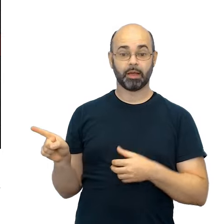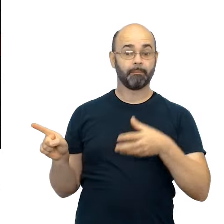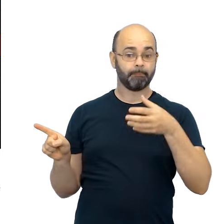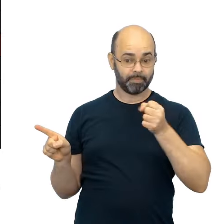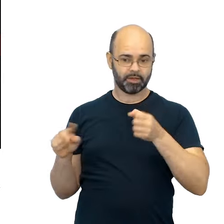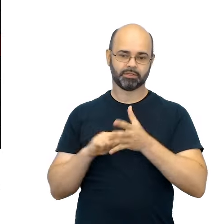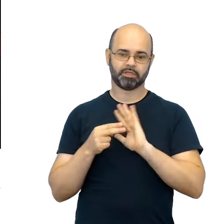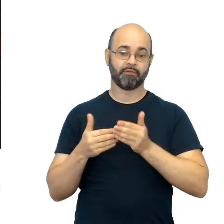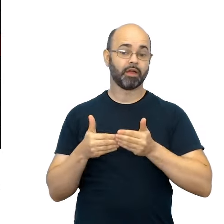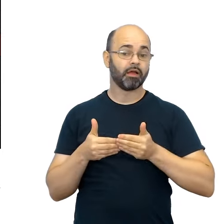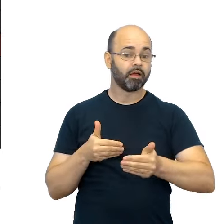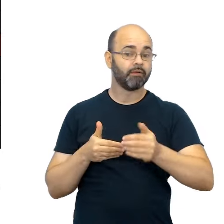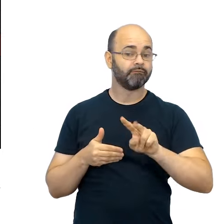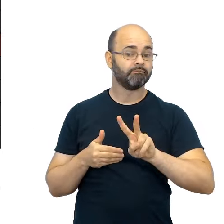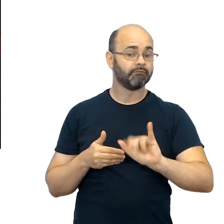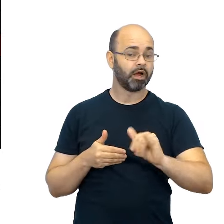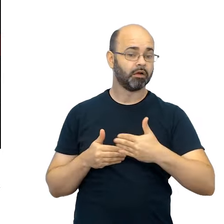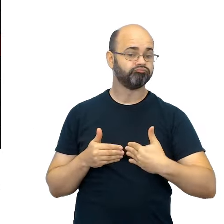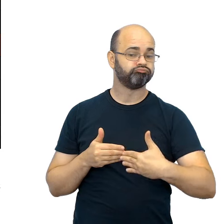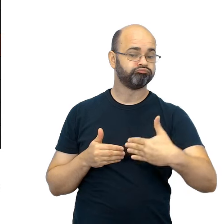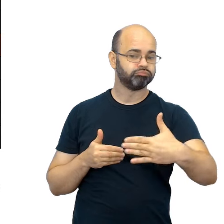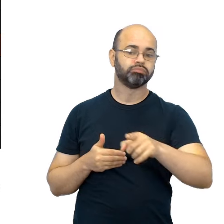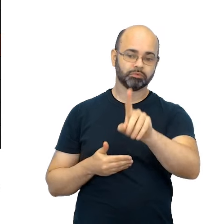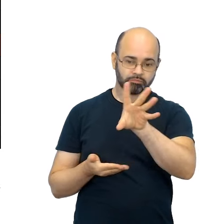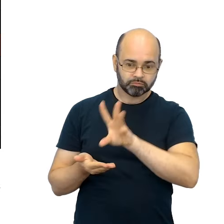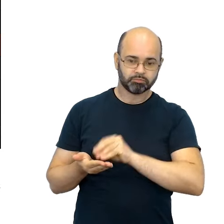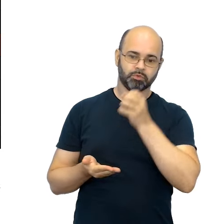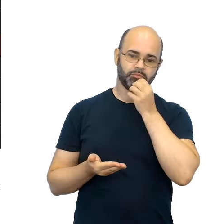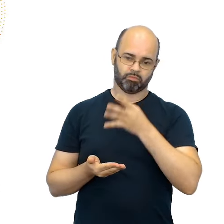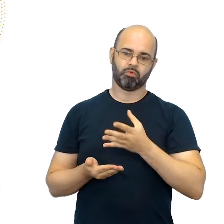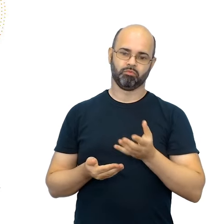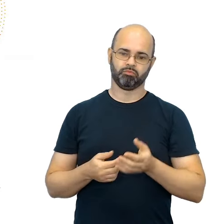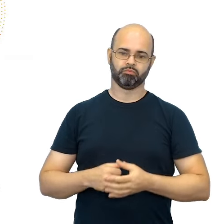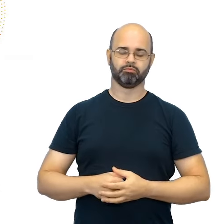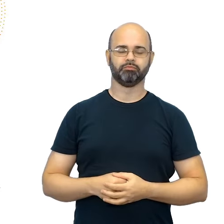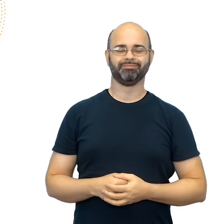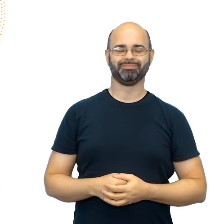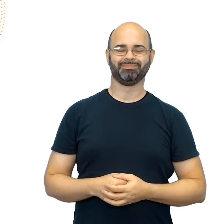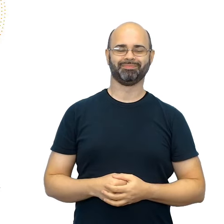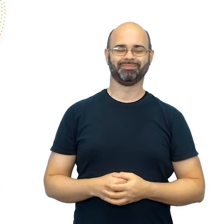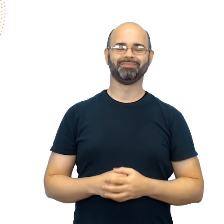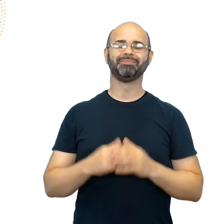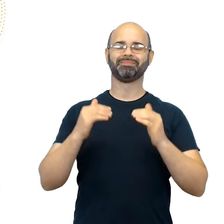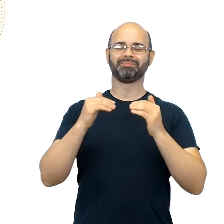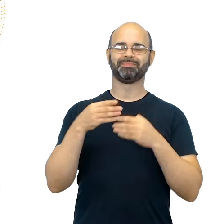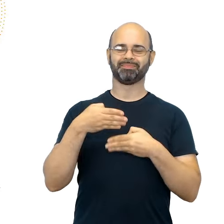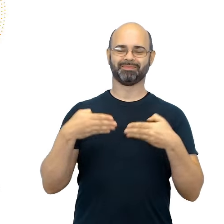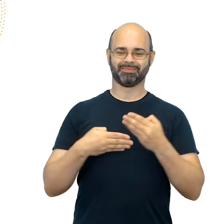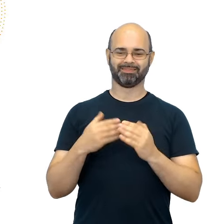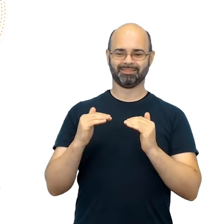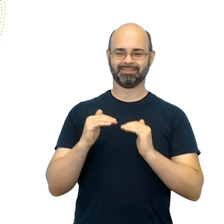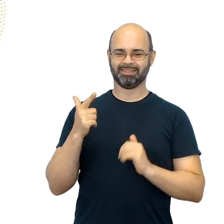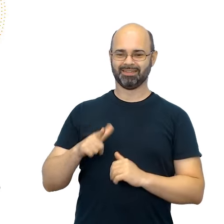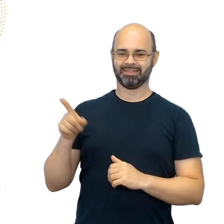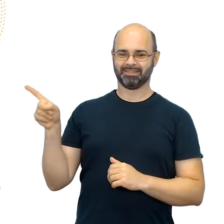saber direitinho qual a data, o que a gente precisa assistir, tá bom? Na próxima tela, nós temos